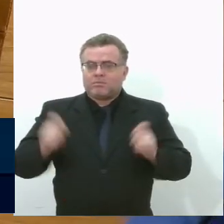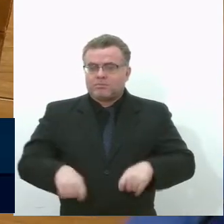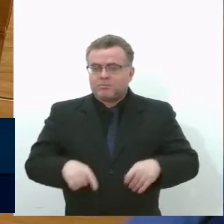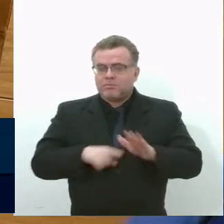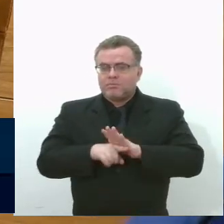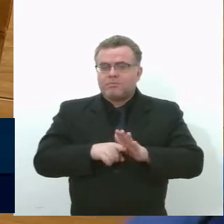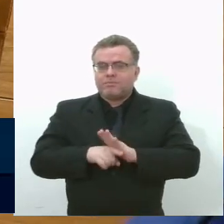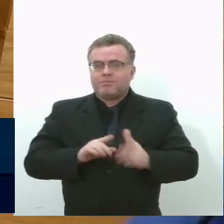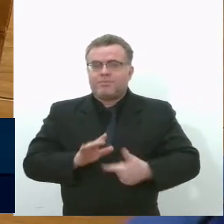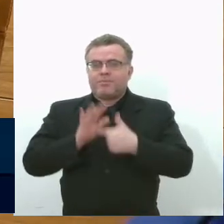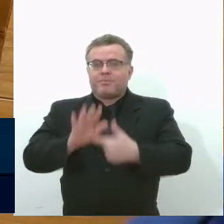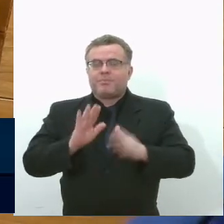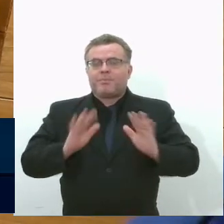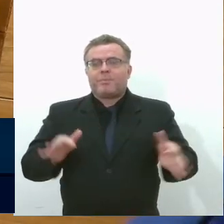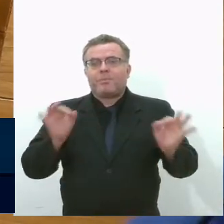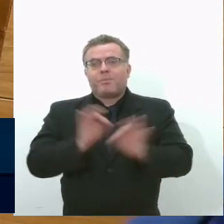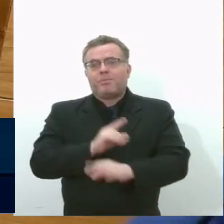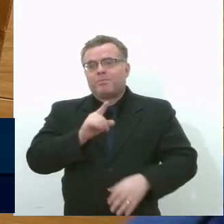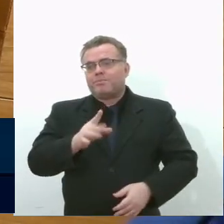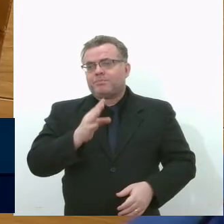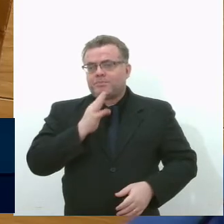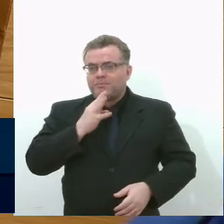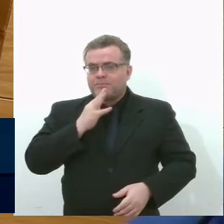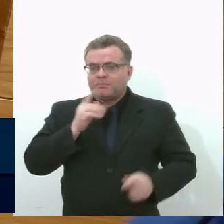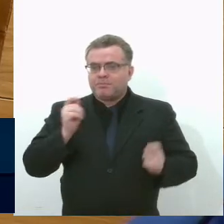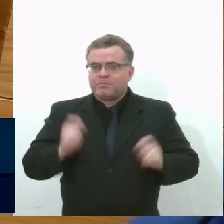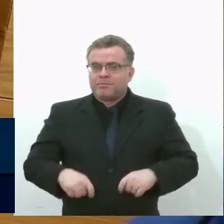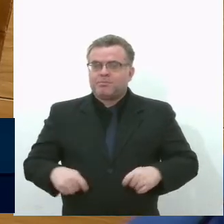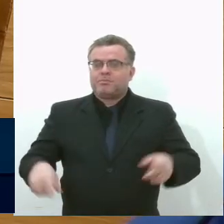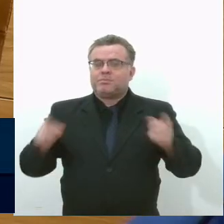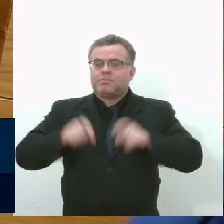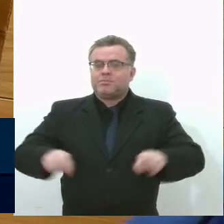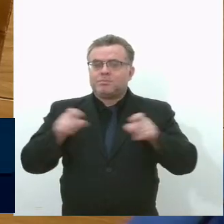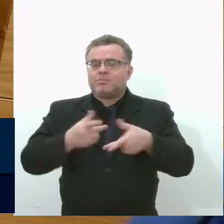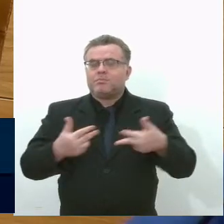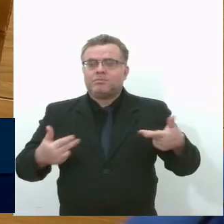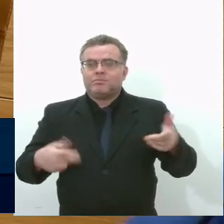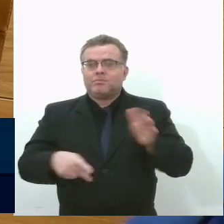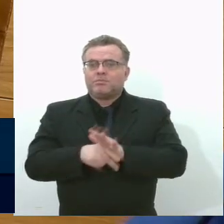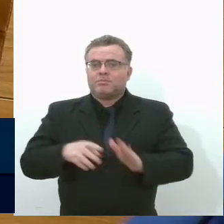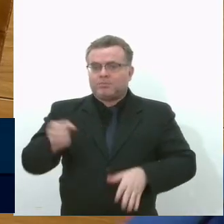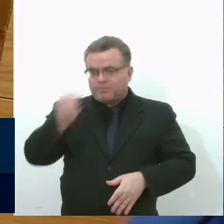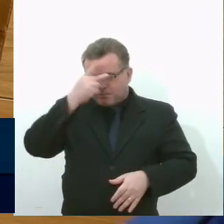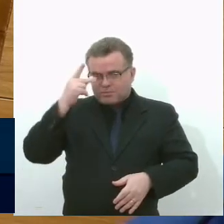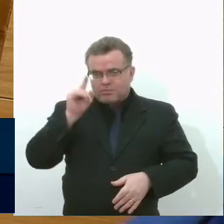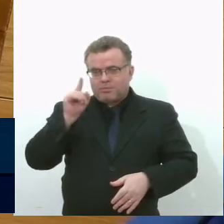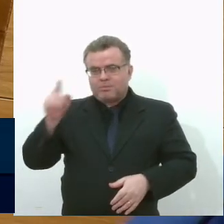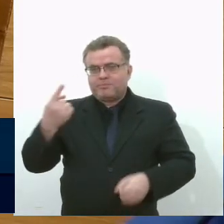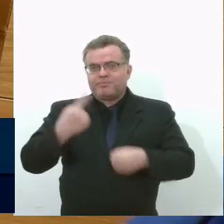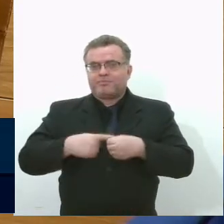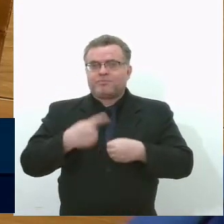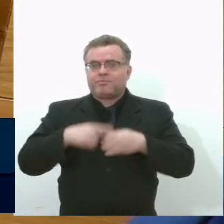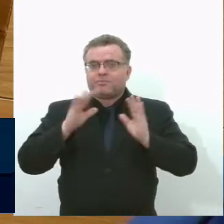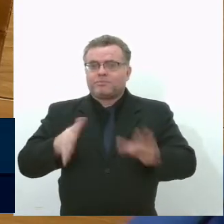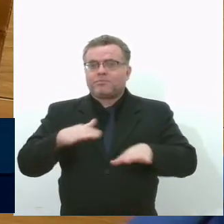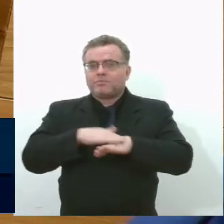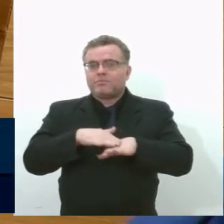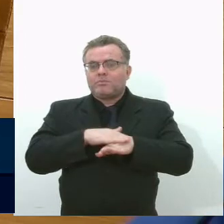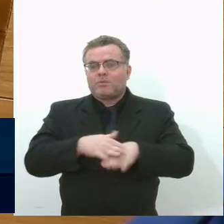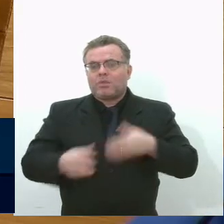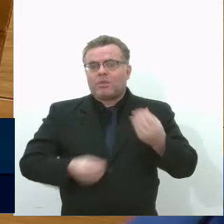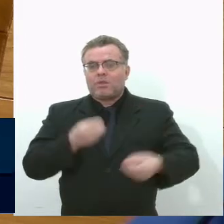Excelência tem conhecimento de tudo isso, porque é daqueles computadores que foram fornecidos, nós começamos já a fazer o trabalho, já em